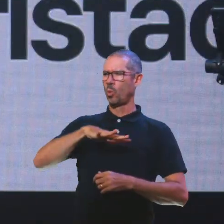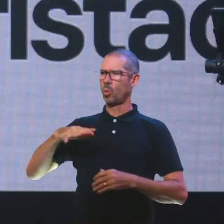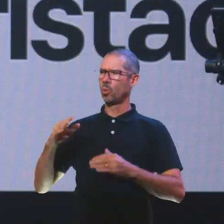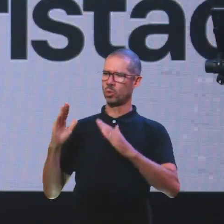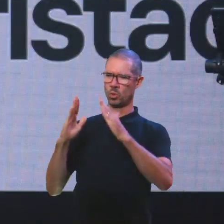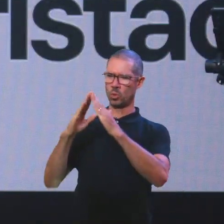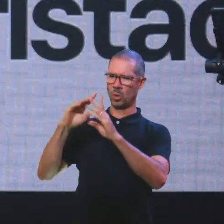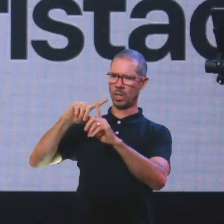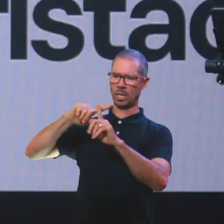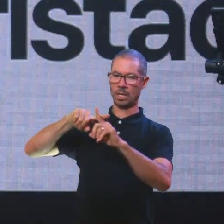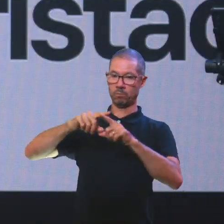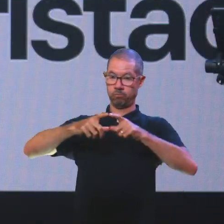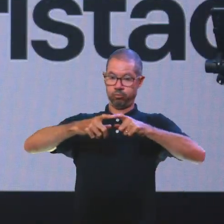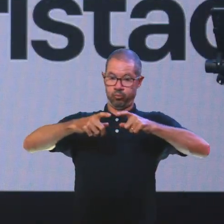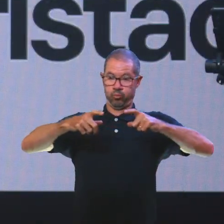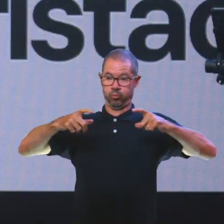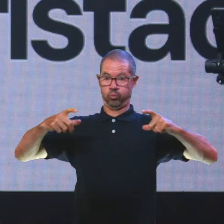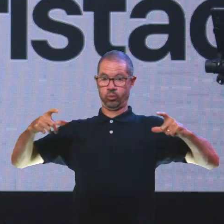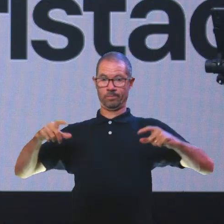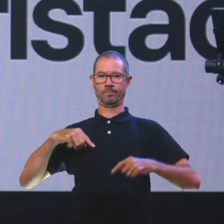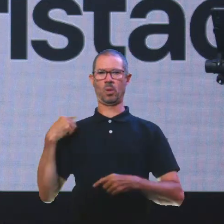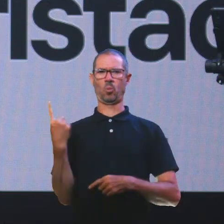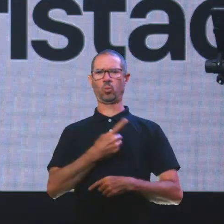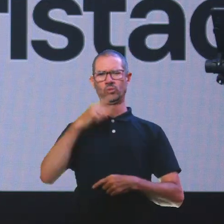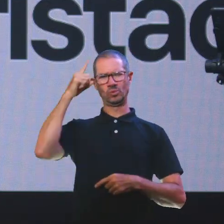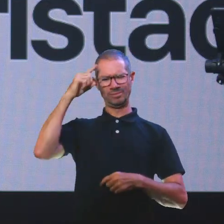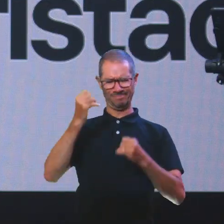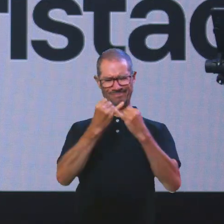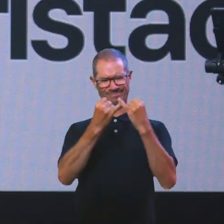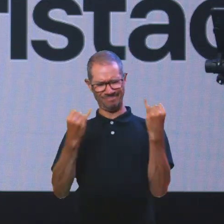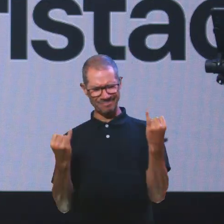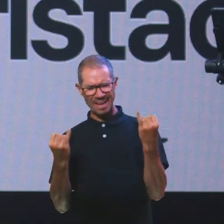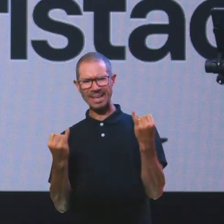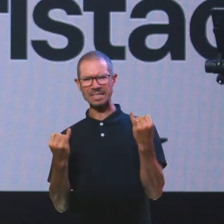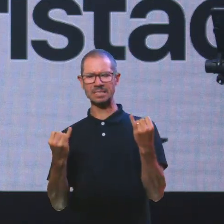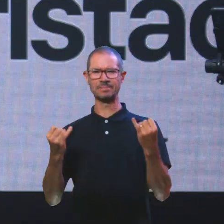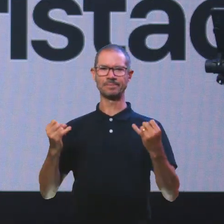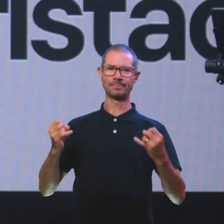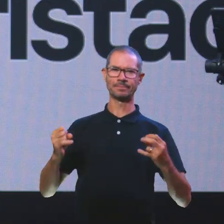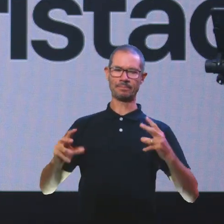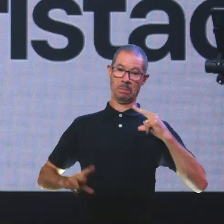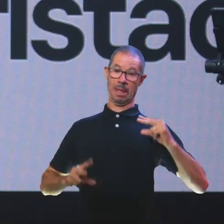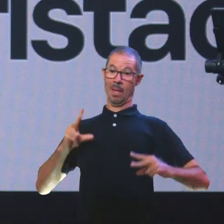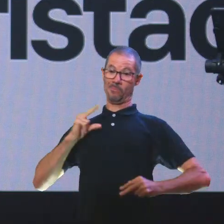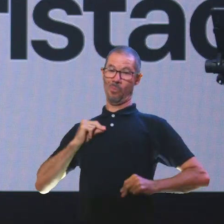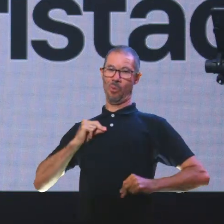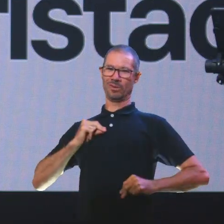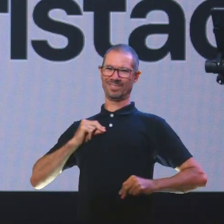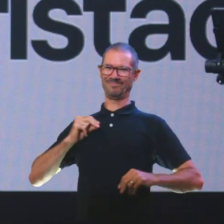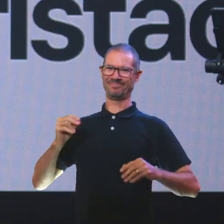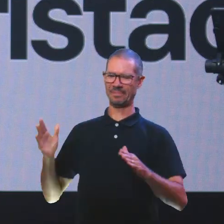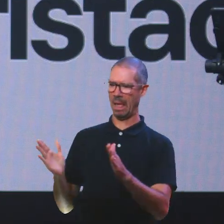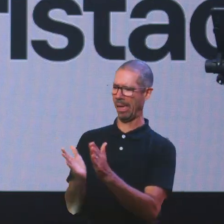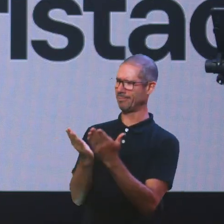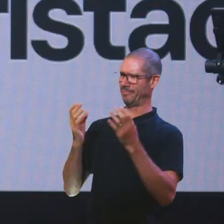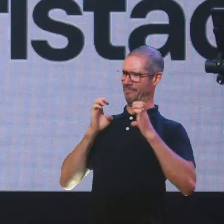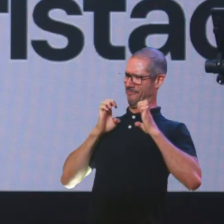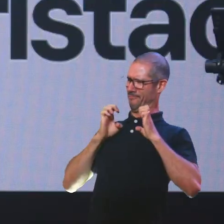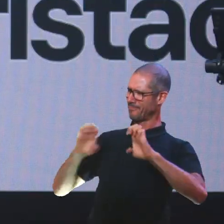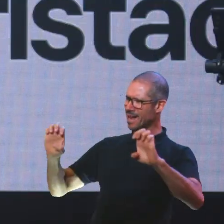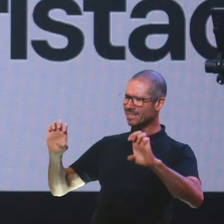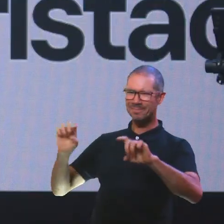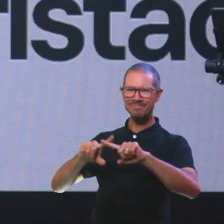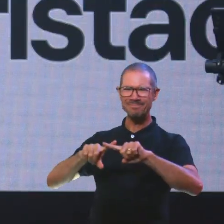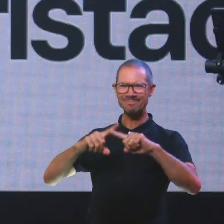crescido assustadoramente nos nossos dias. Parece que está na moda ser evangélico, das pessoas dizerem que são evangélicos,